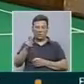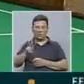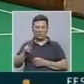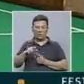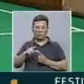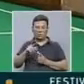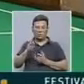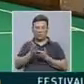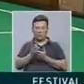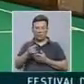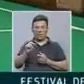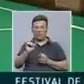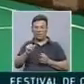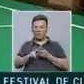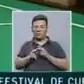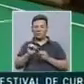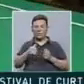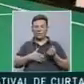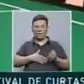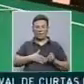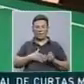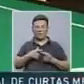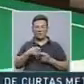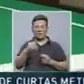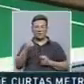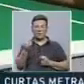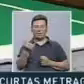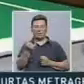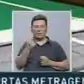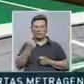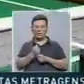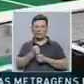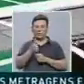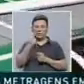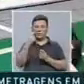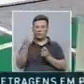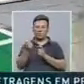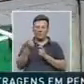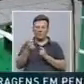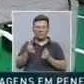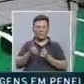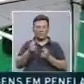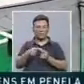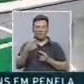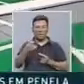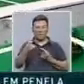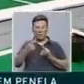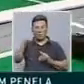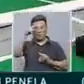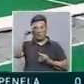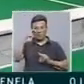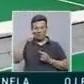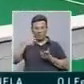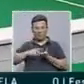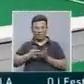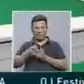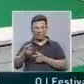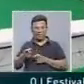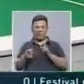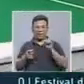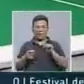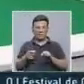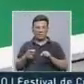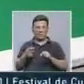robôs para dançar, para fingir que fazem busca e salvamento, de alguma forma, têm uma série de dificuldades técnicas, e para